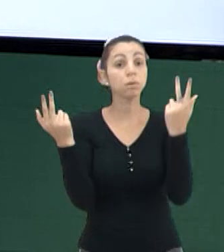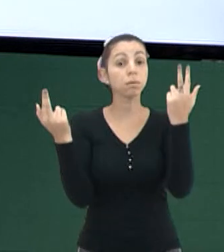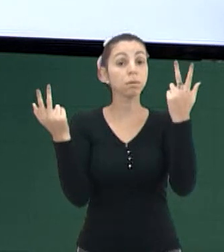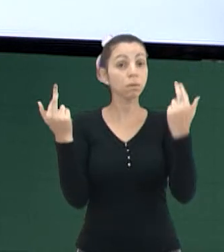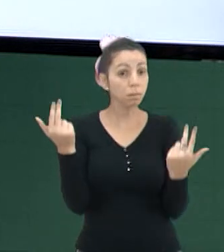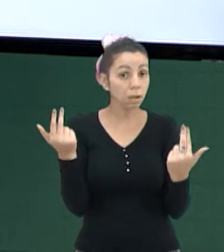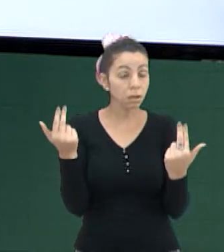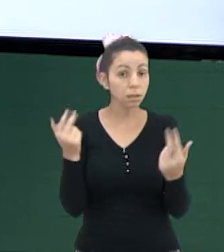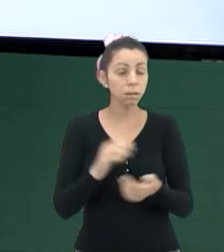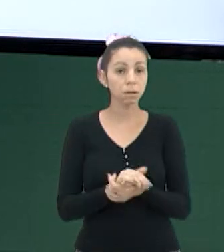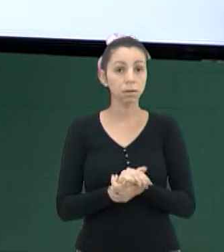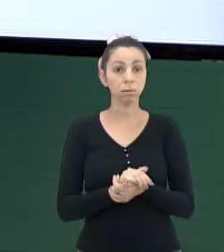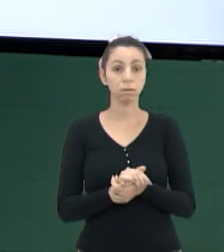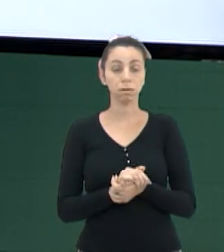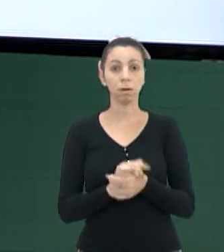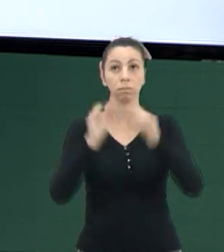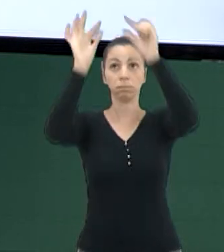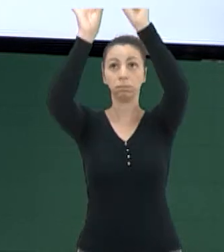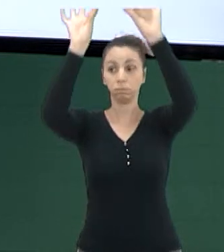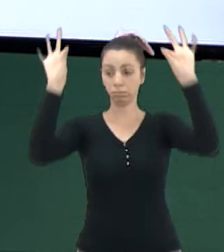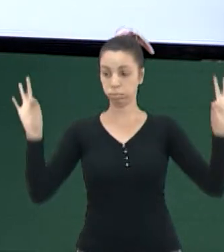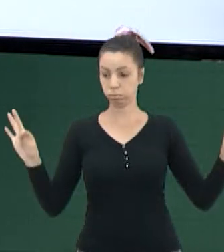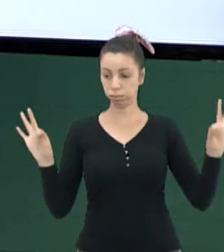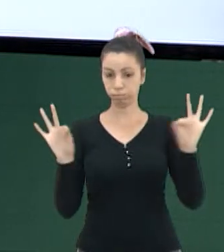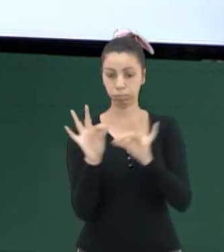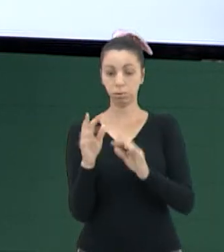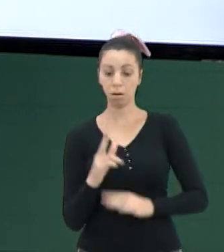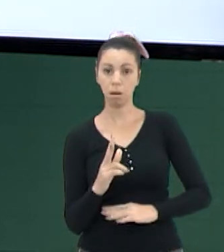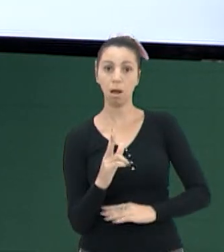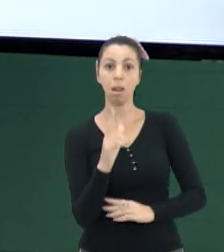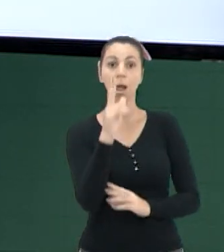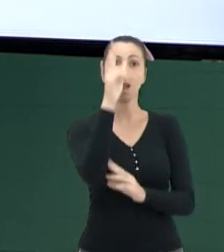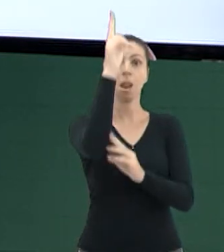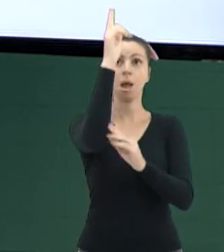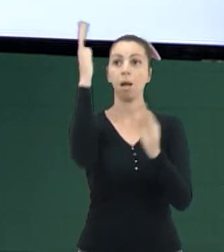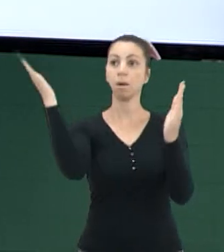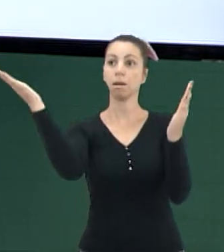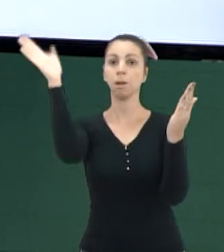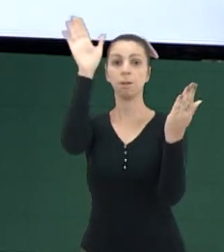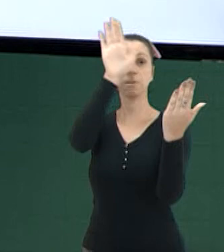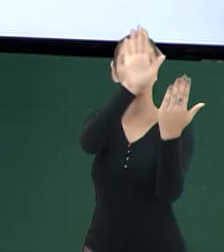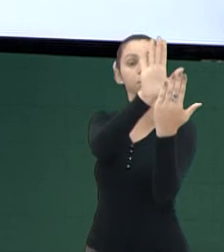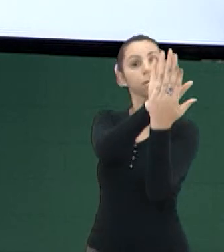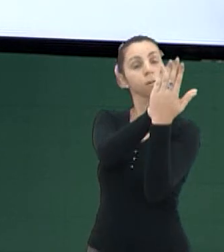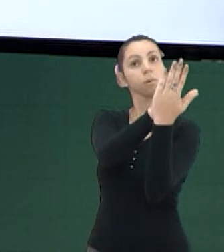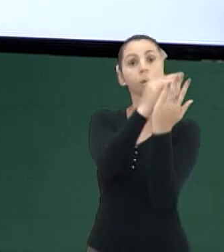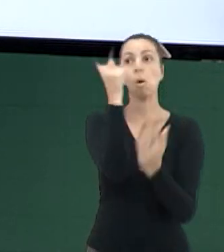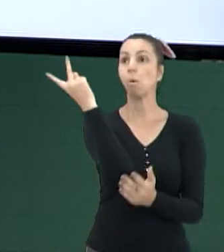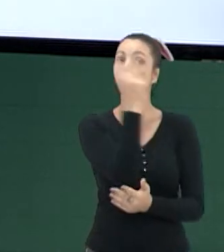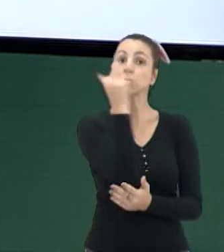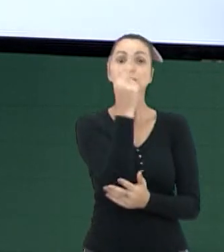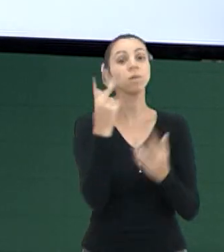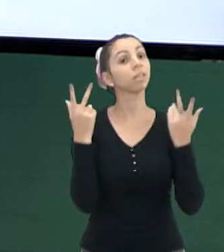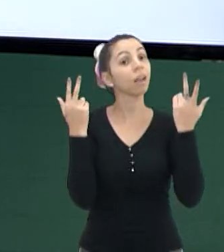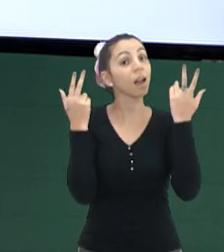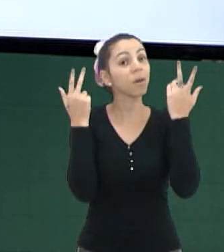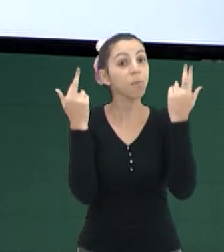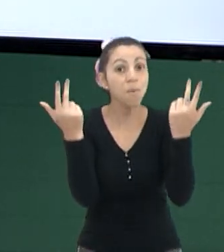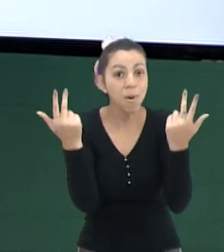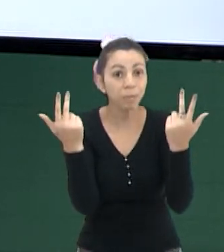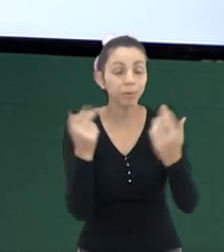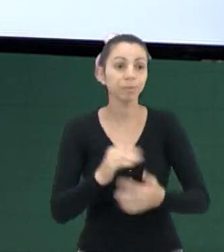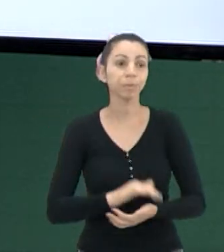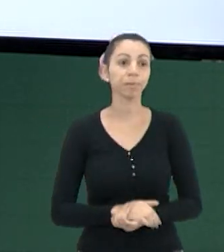são iguais. Então, essas são as propriedades do triângulo isósceles. Beleza? Vamos continuar? Olha